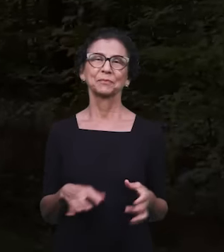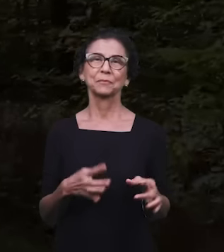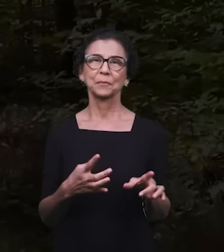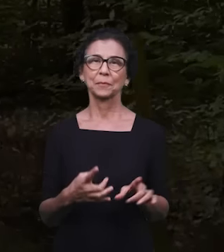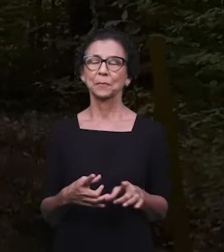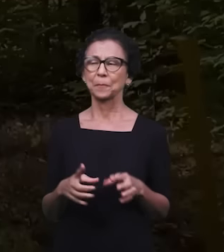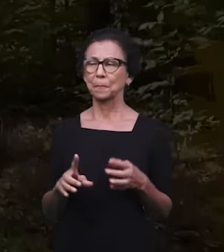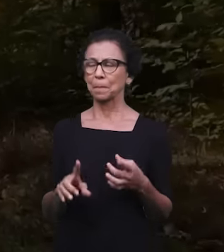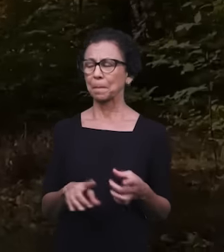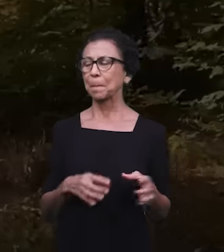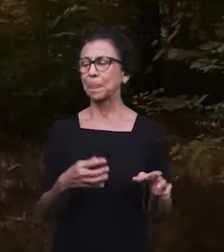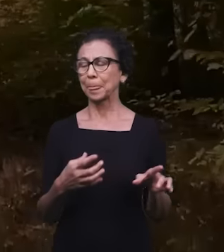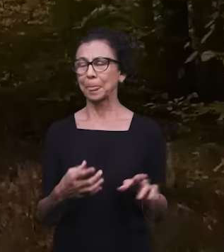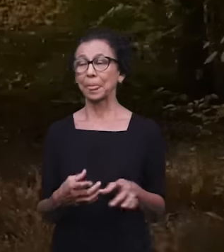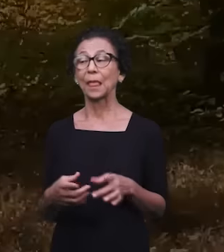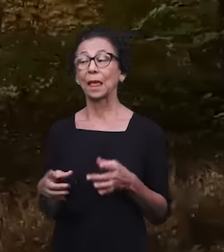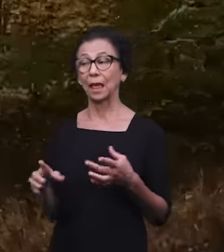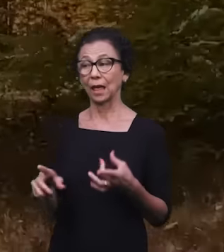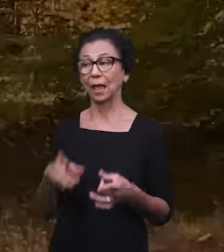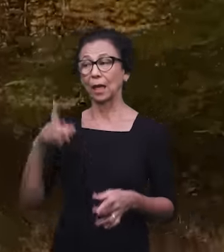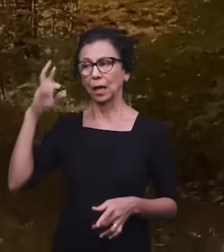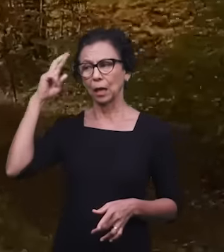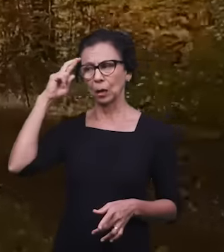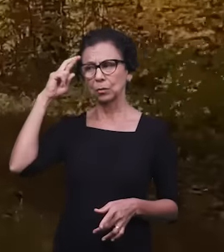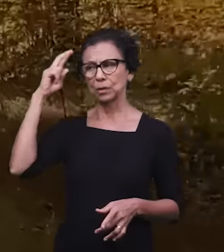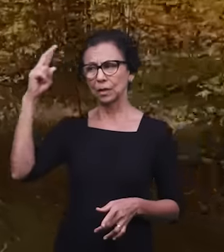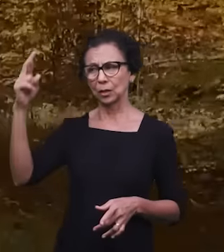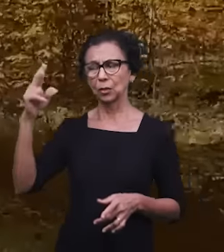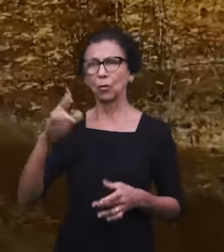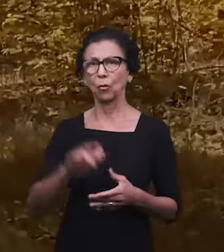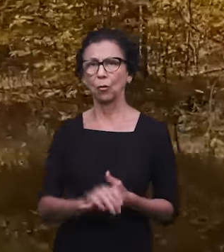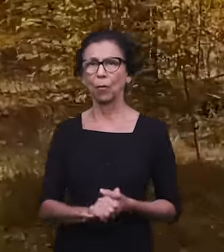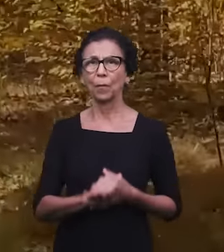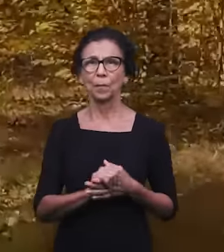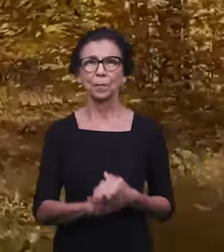Eis que dissipaste toda a sombra.